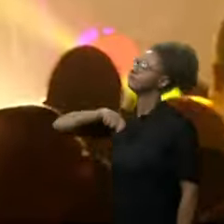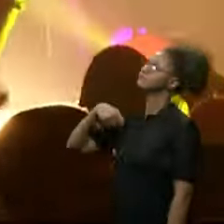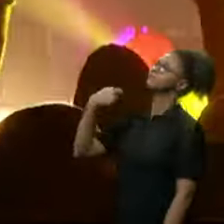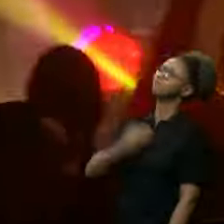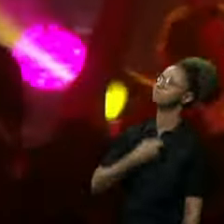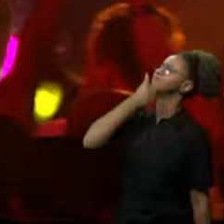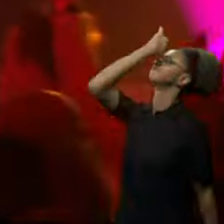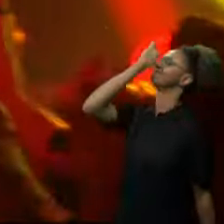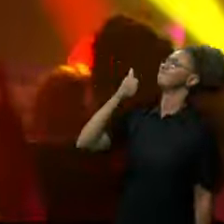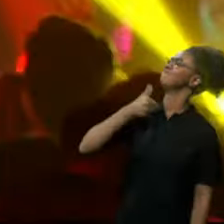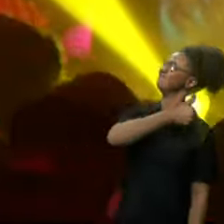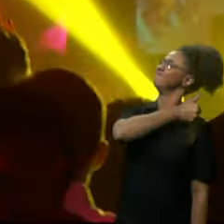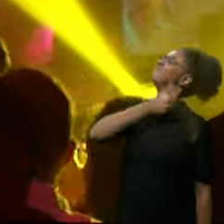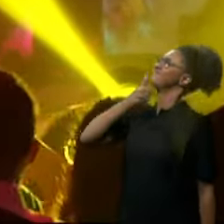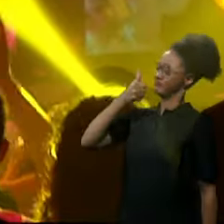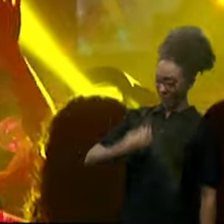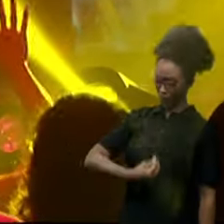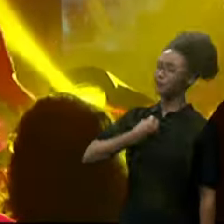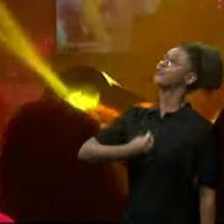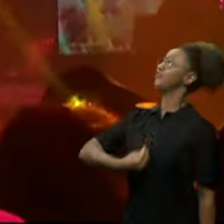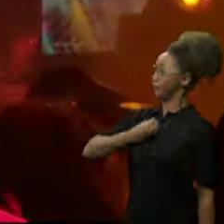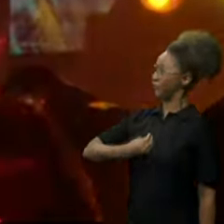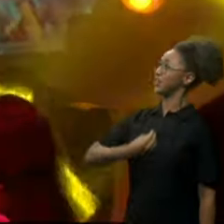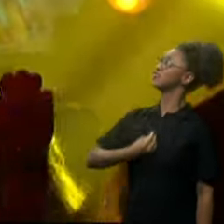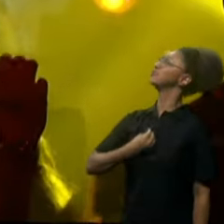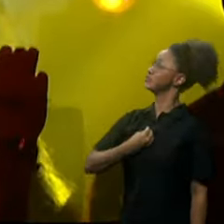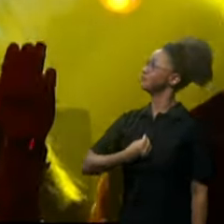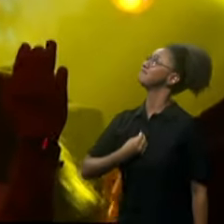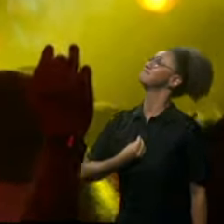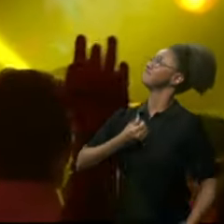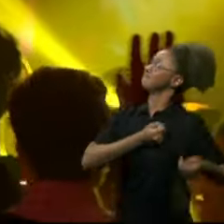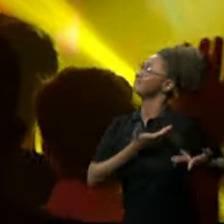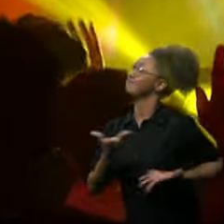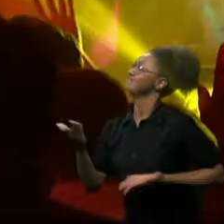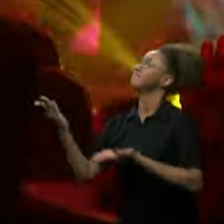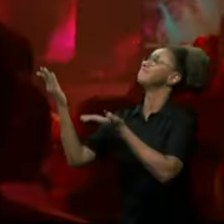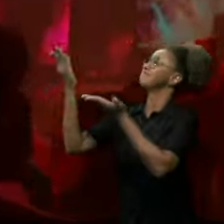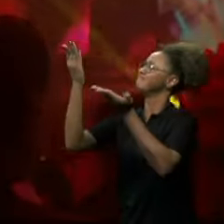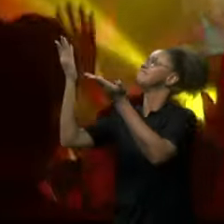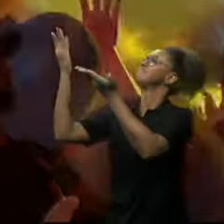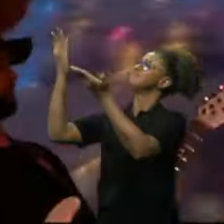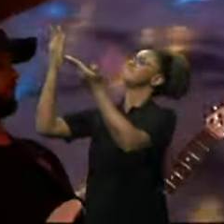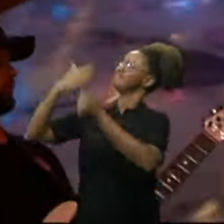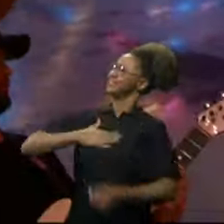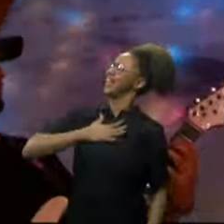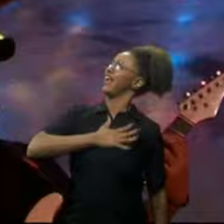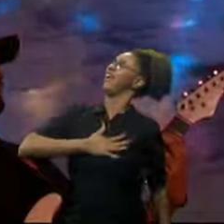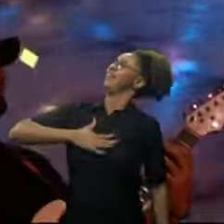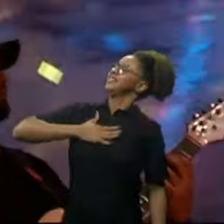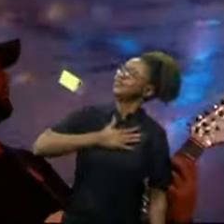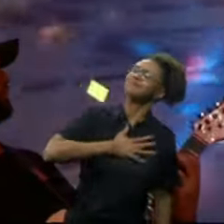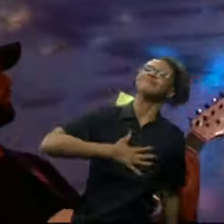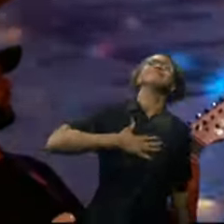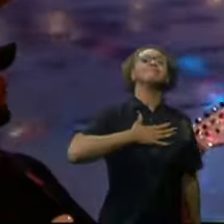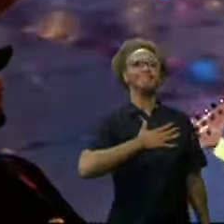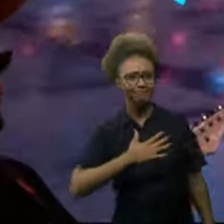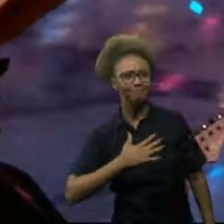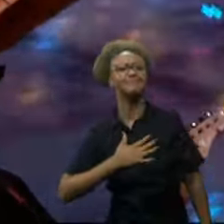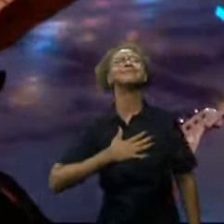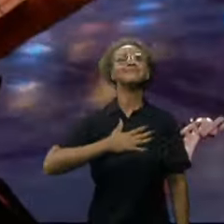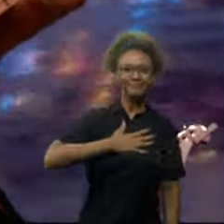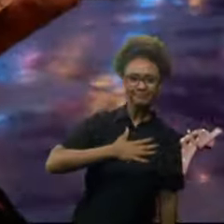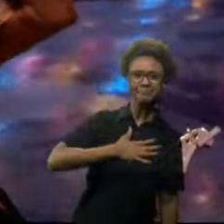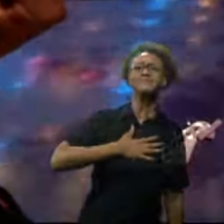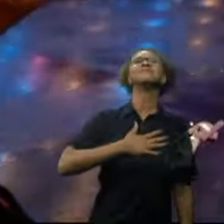tô sabe viu o rock